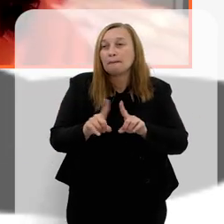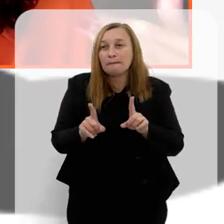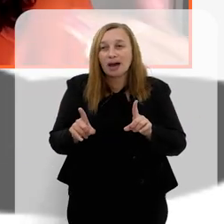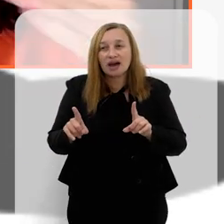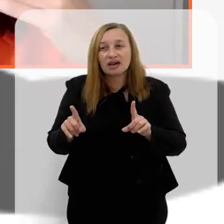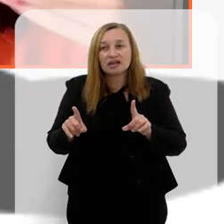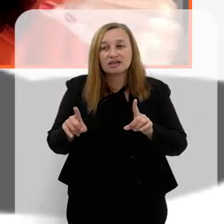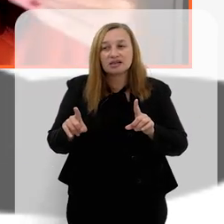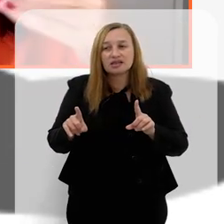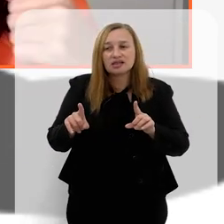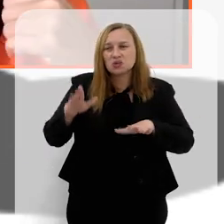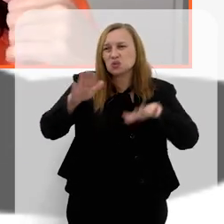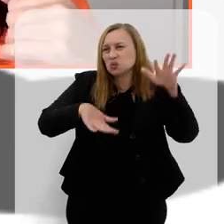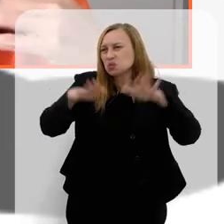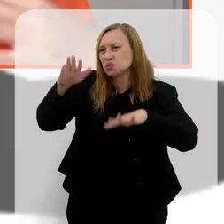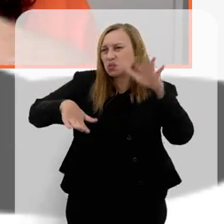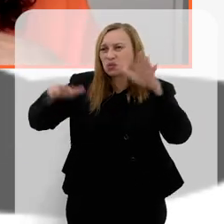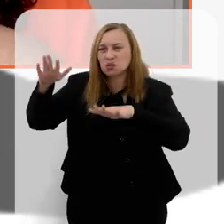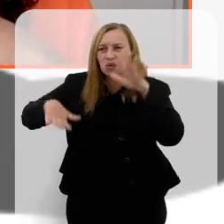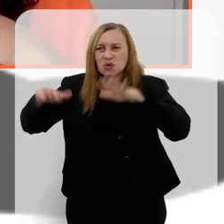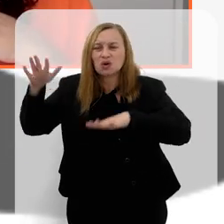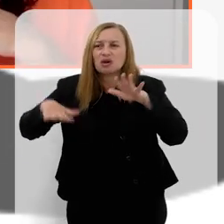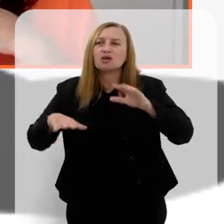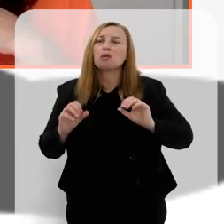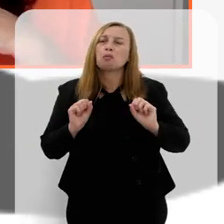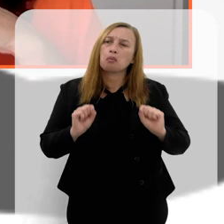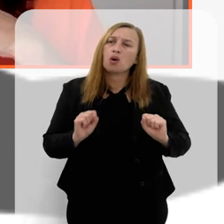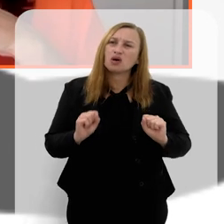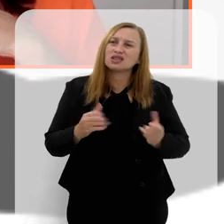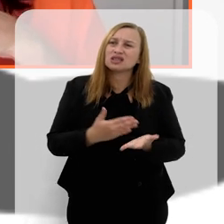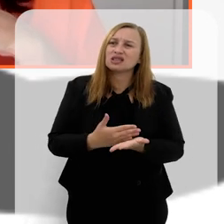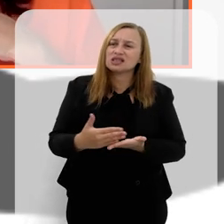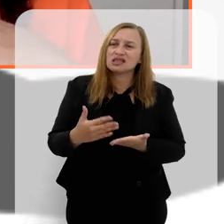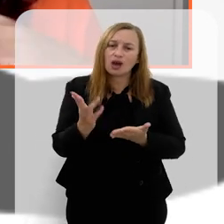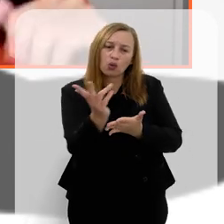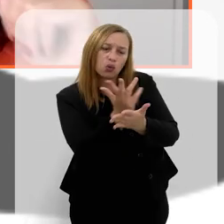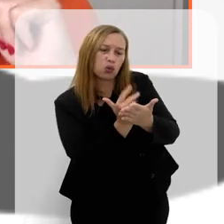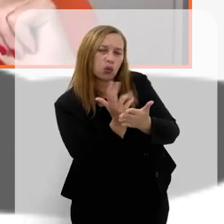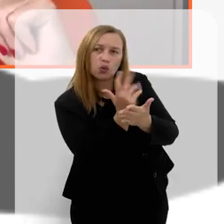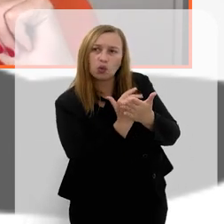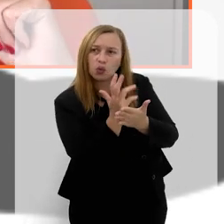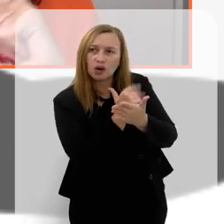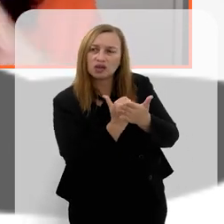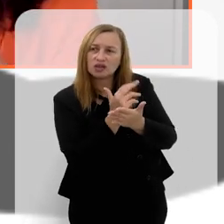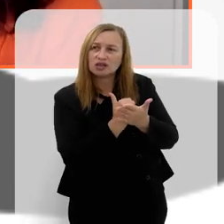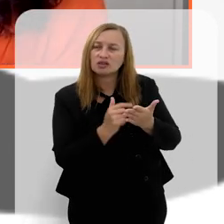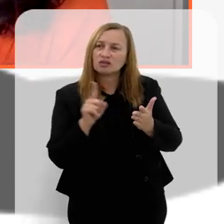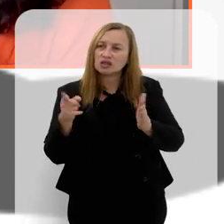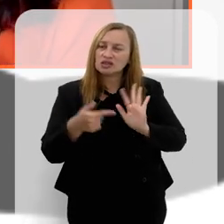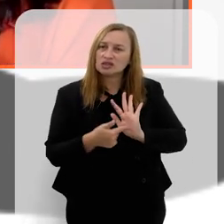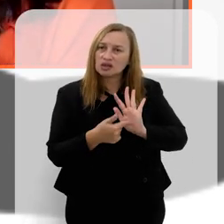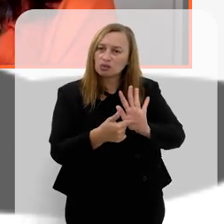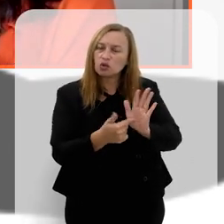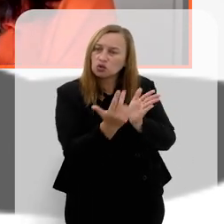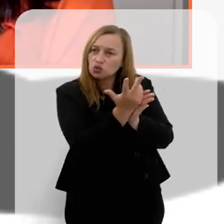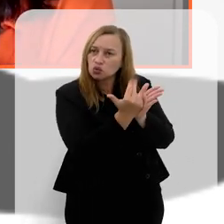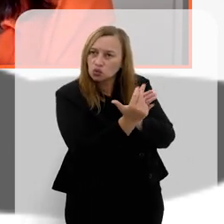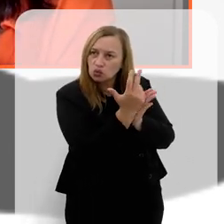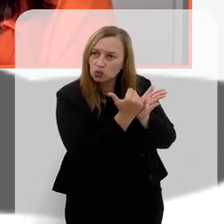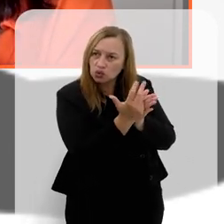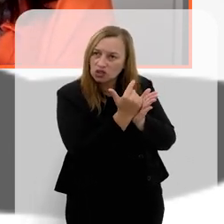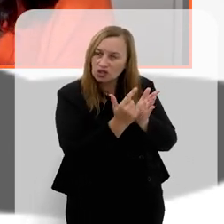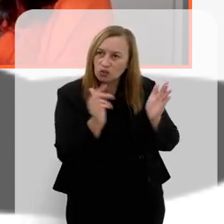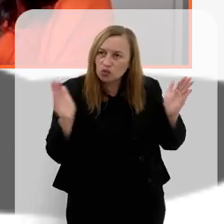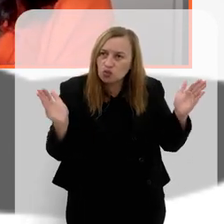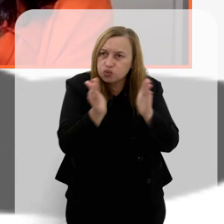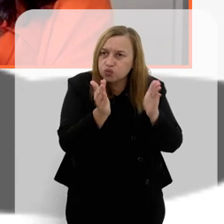Mas também, sim, tem variações. Você pode partir, por exemplo, de um desenho. Você projeta um